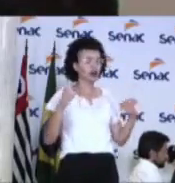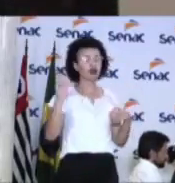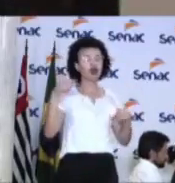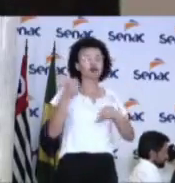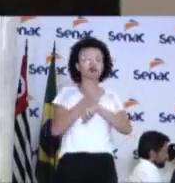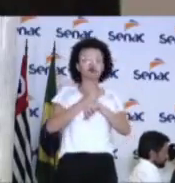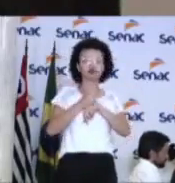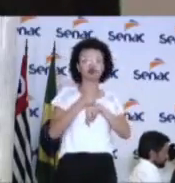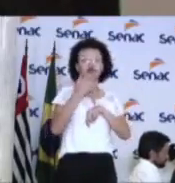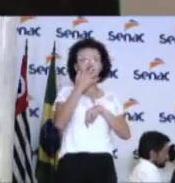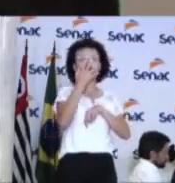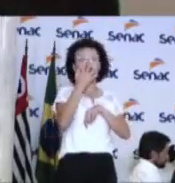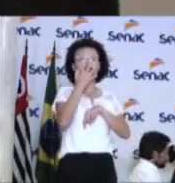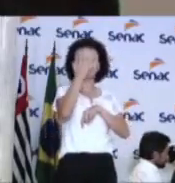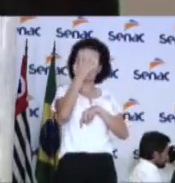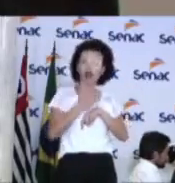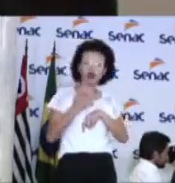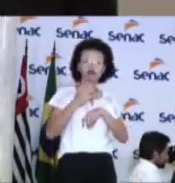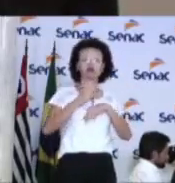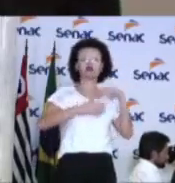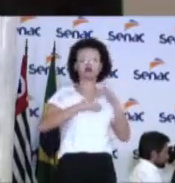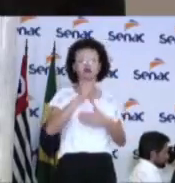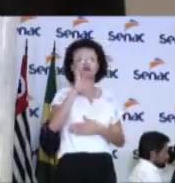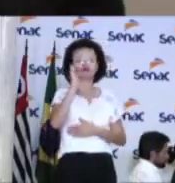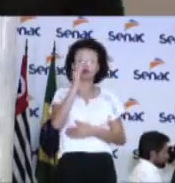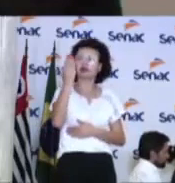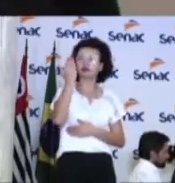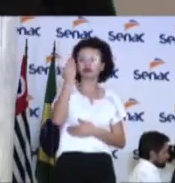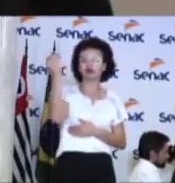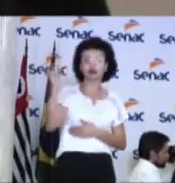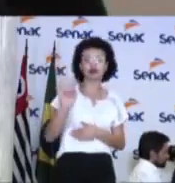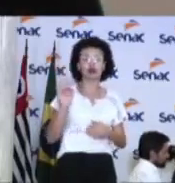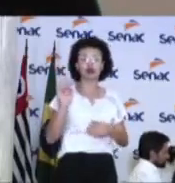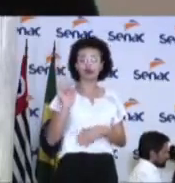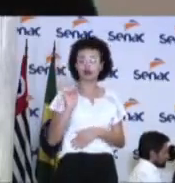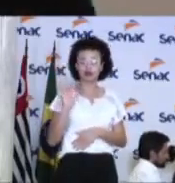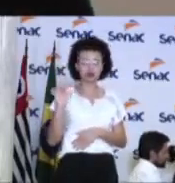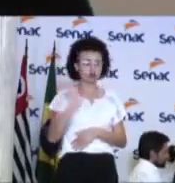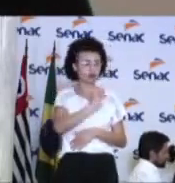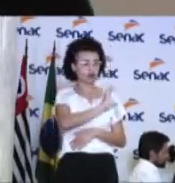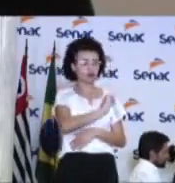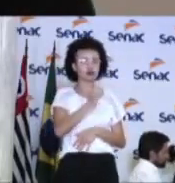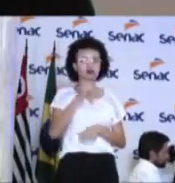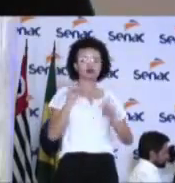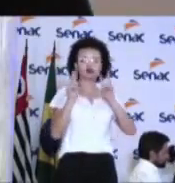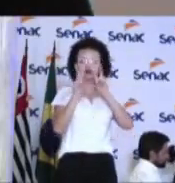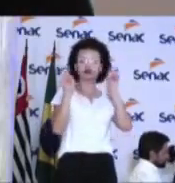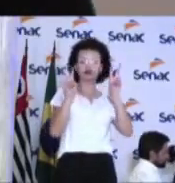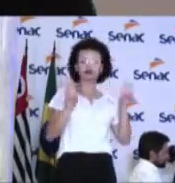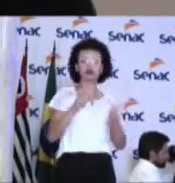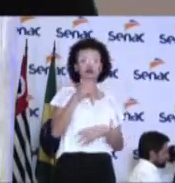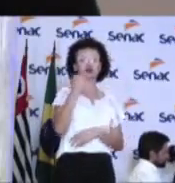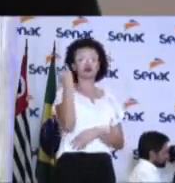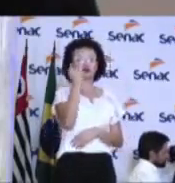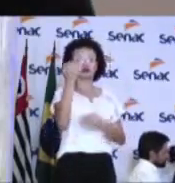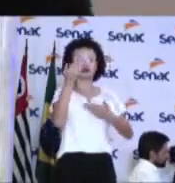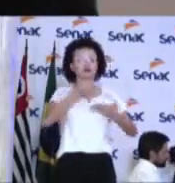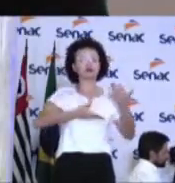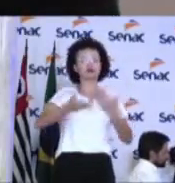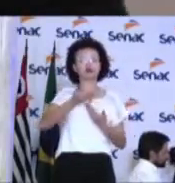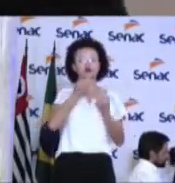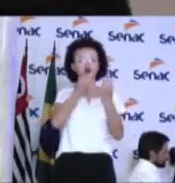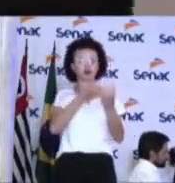super reconhecidos e renomados, eles estão trazendo cases muito importantes para a gente trocar com vocês.